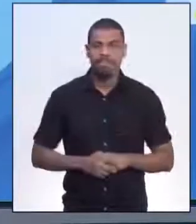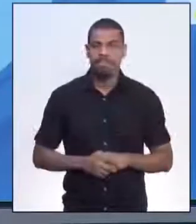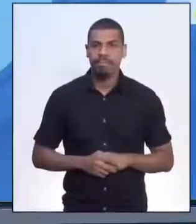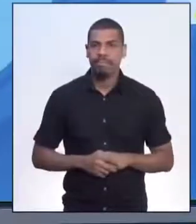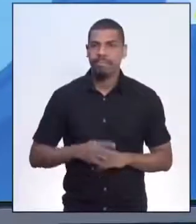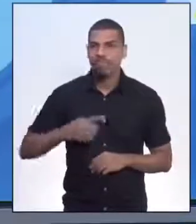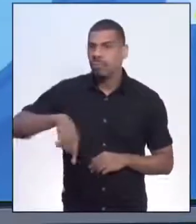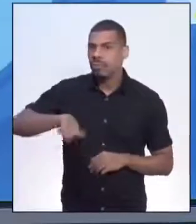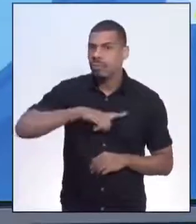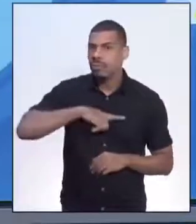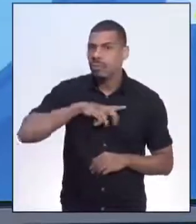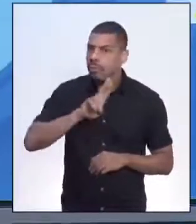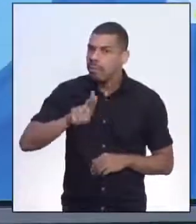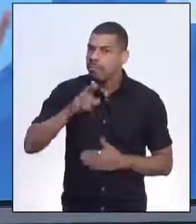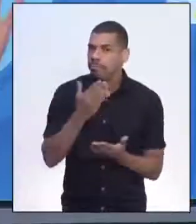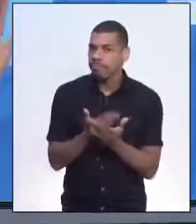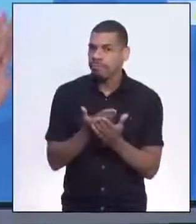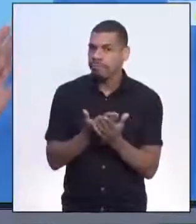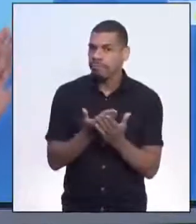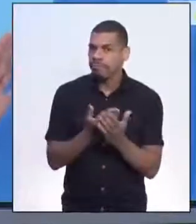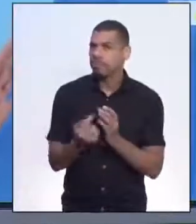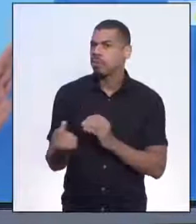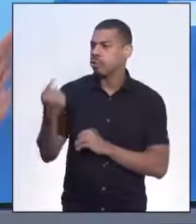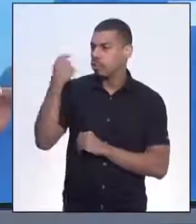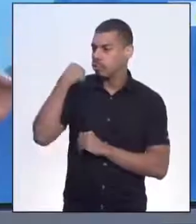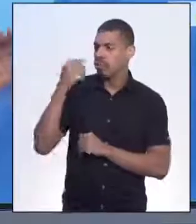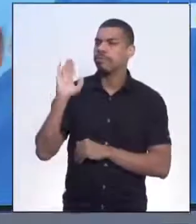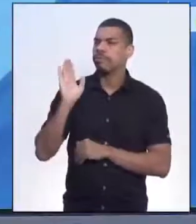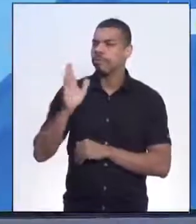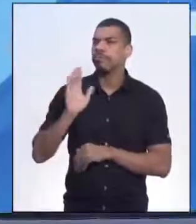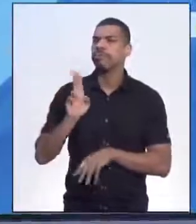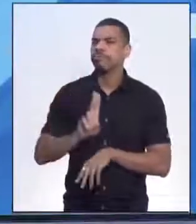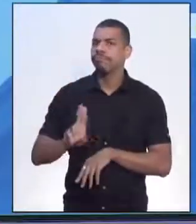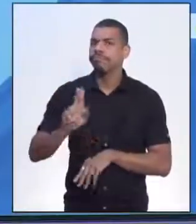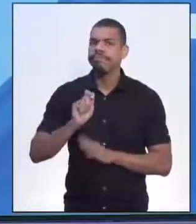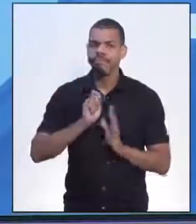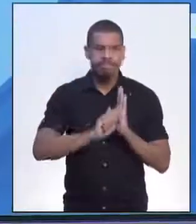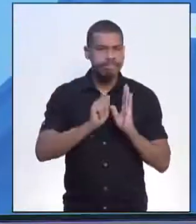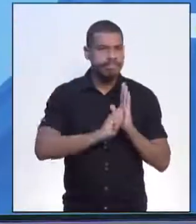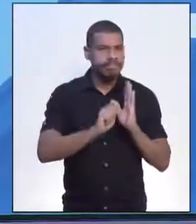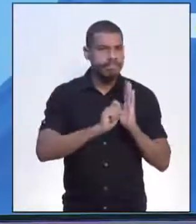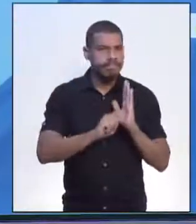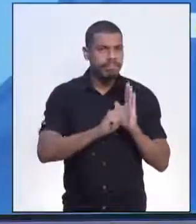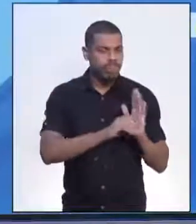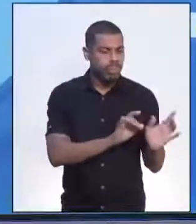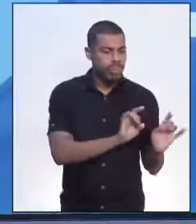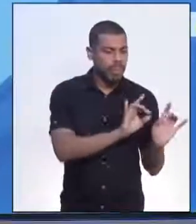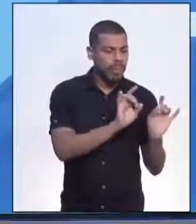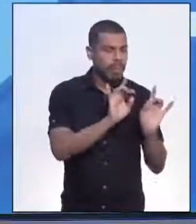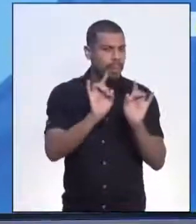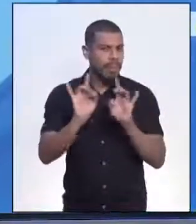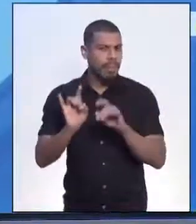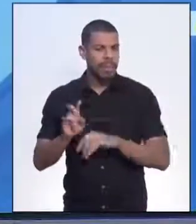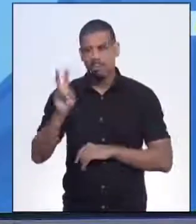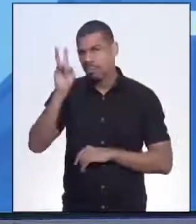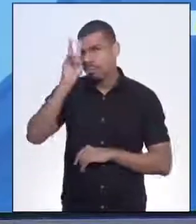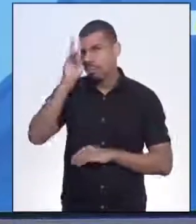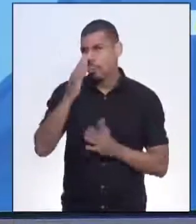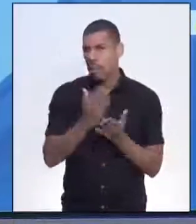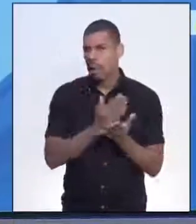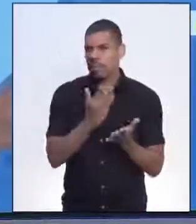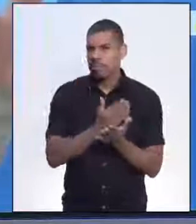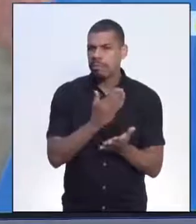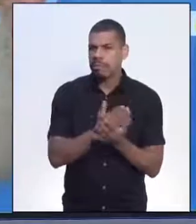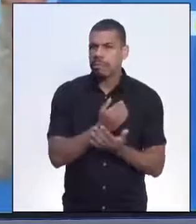vocês usarem na aula. Então, lá atrás, eu pedi para vocês escreverem a rotina de vocês. Eu não lembro mais a página no